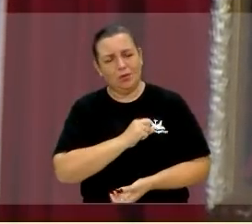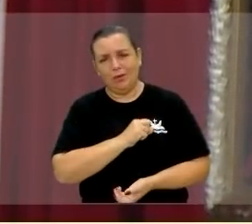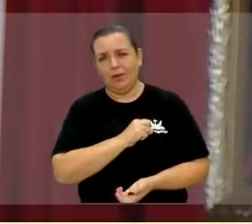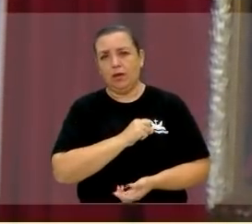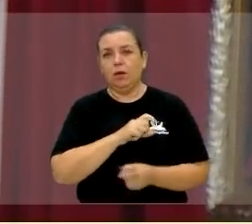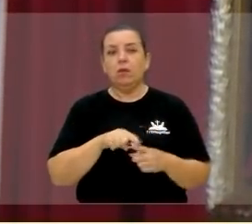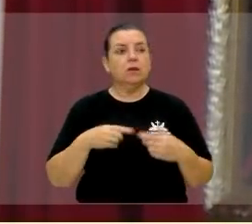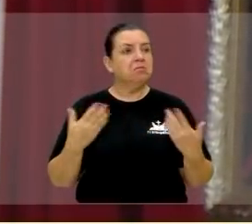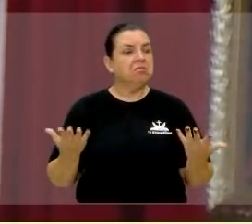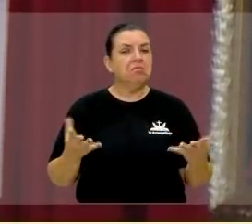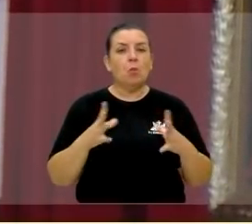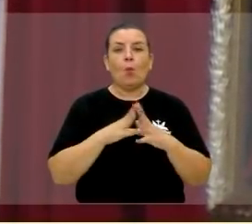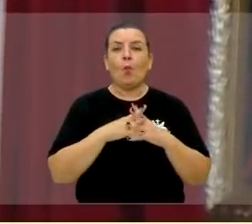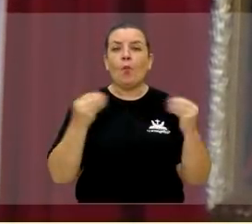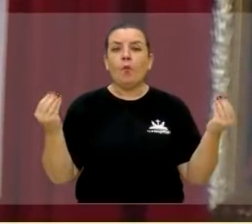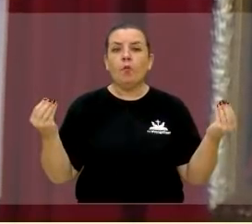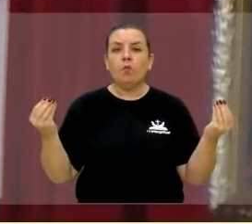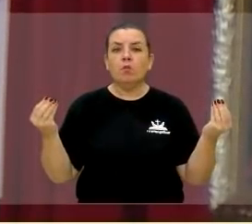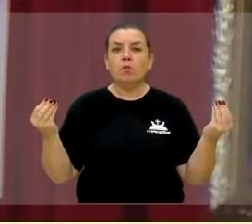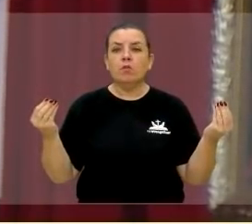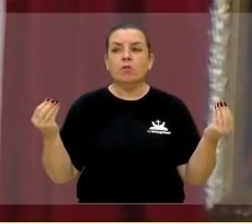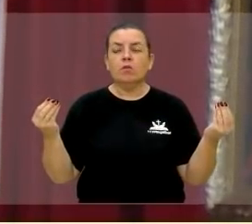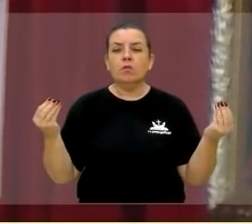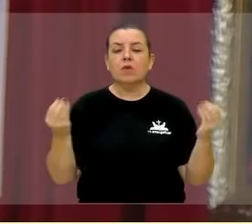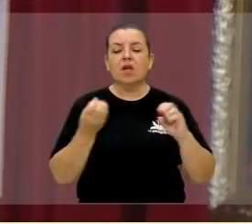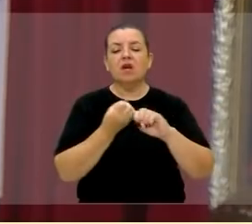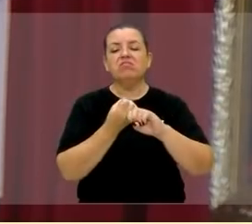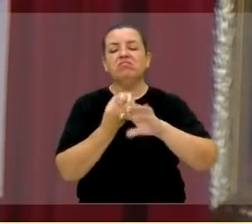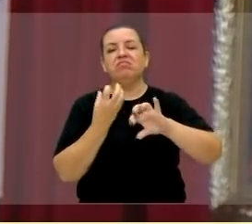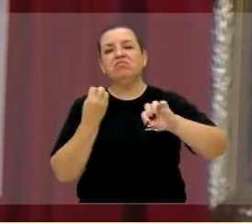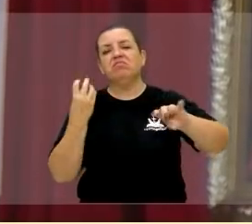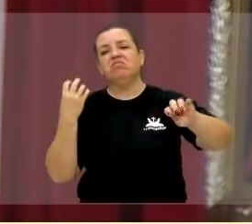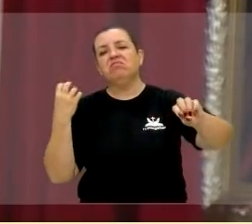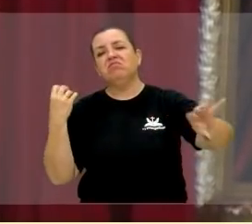Cadê? A distância esfriou.